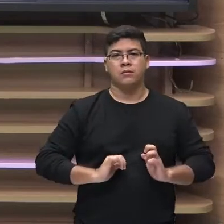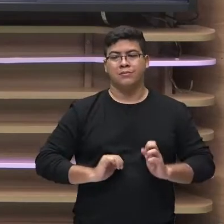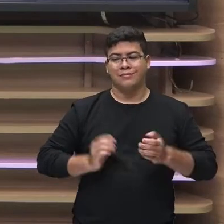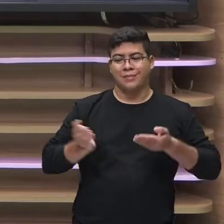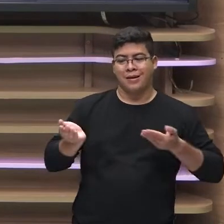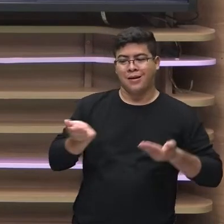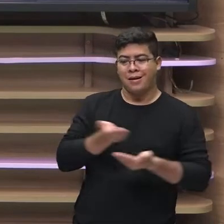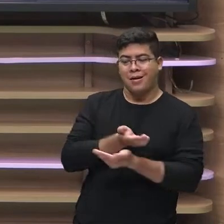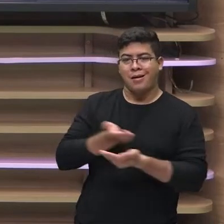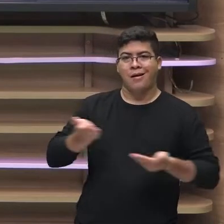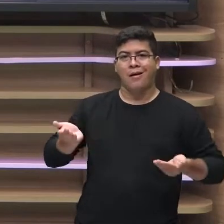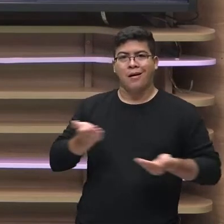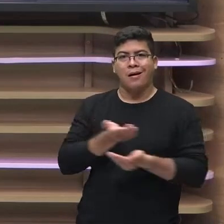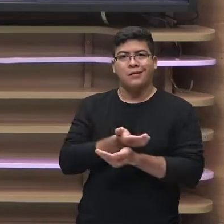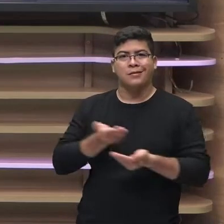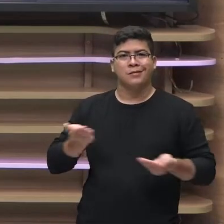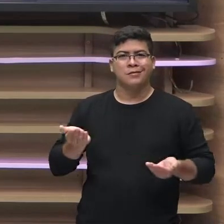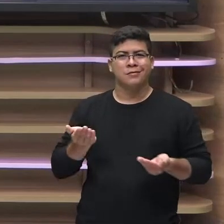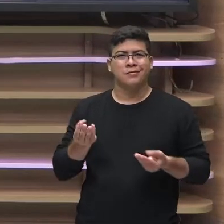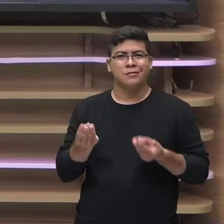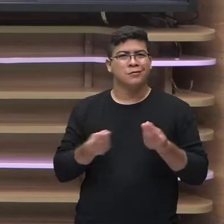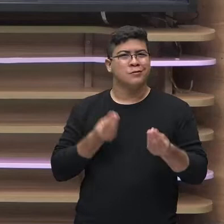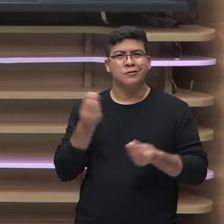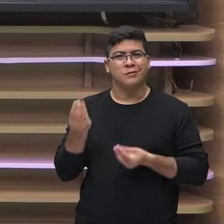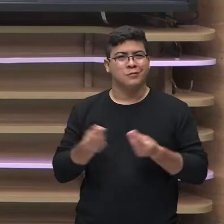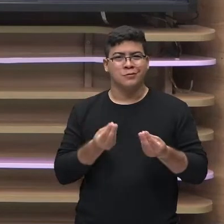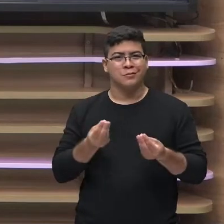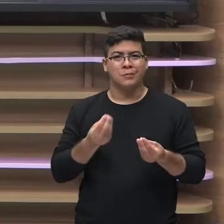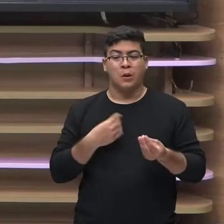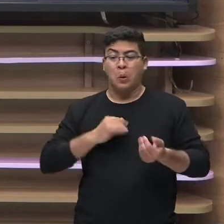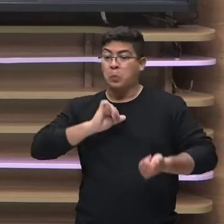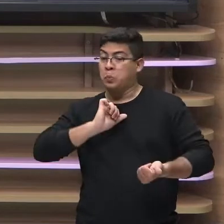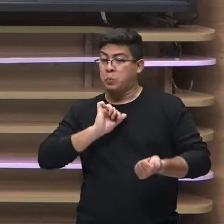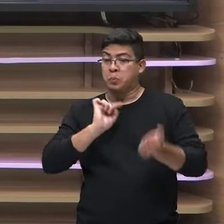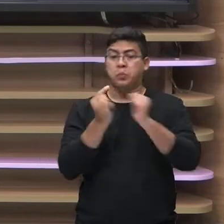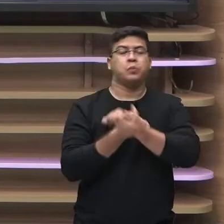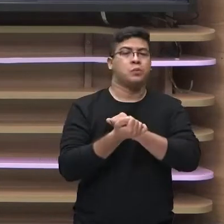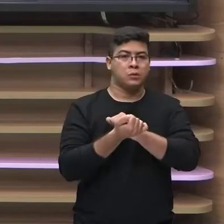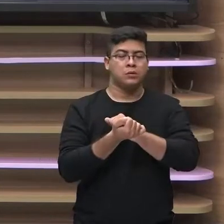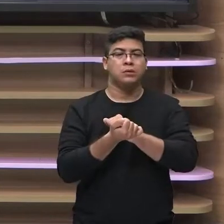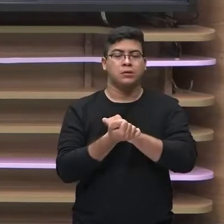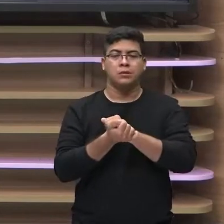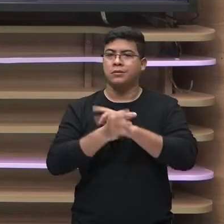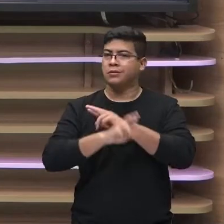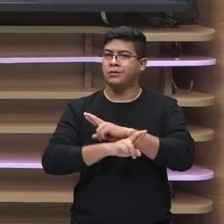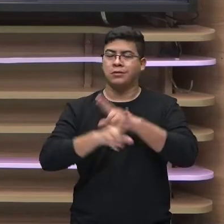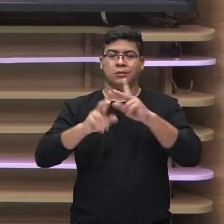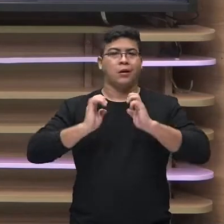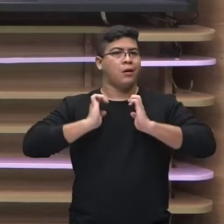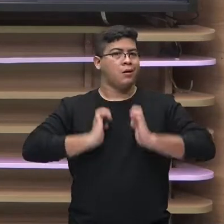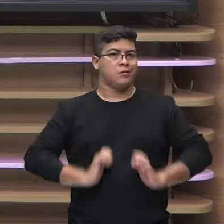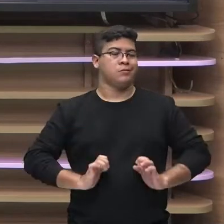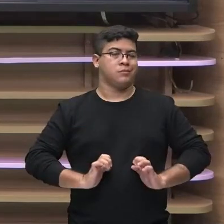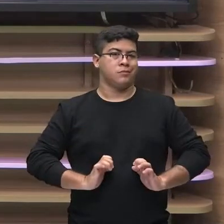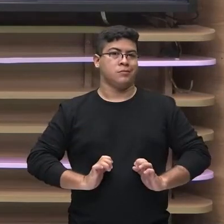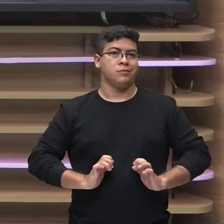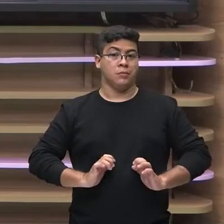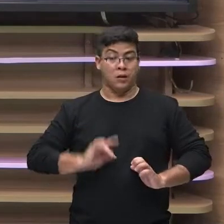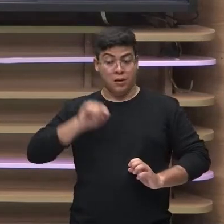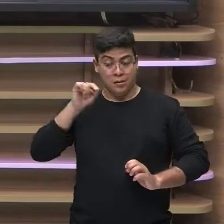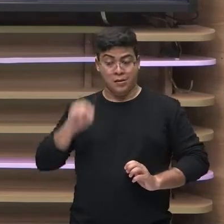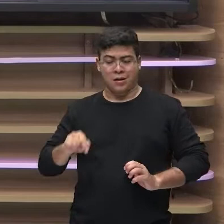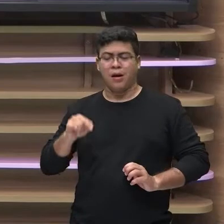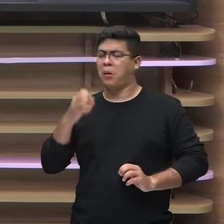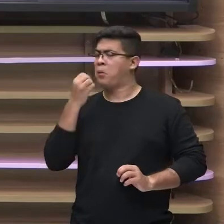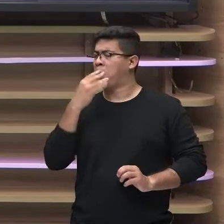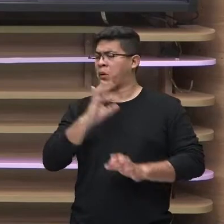ela pode de repente ter um outro tipo de comportamento que destoa dessa dimensão ética. Por exemplo, o Joãozinho pode ser muito